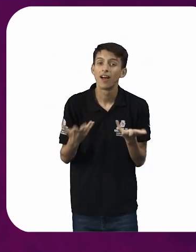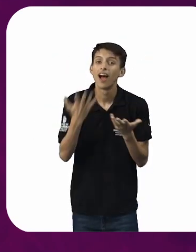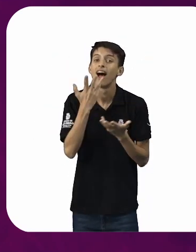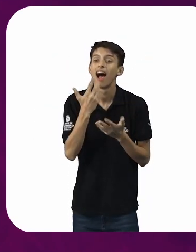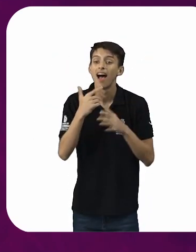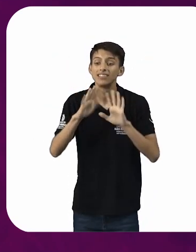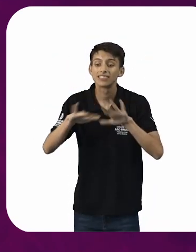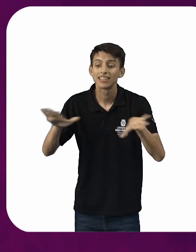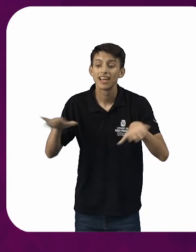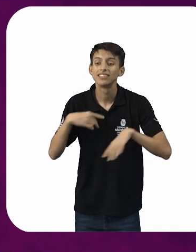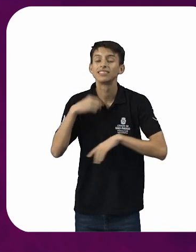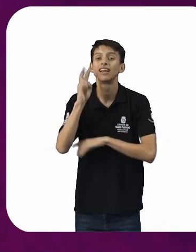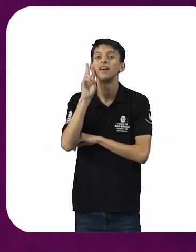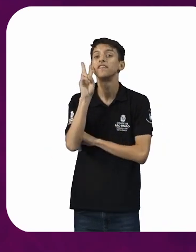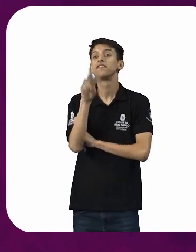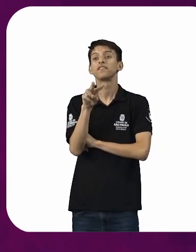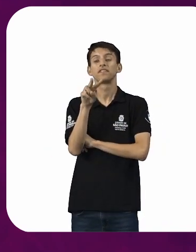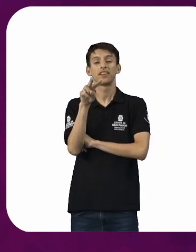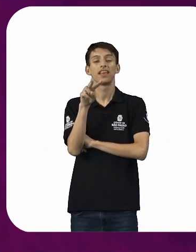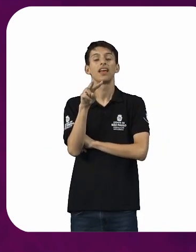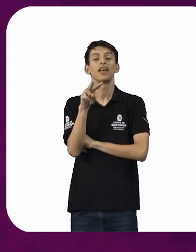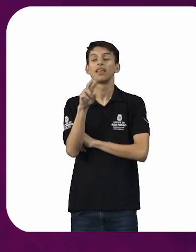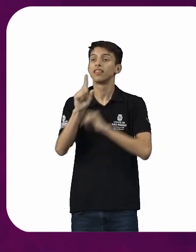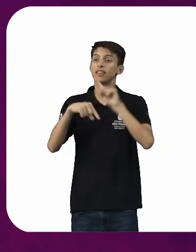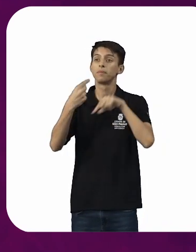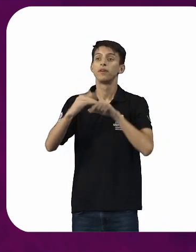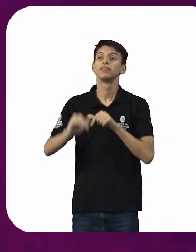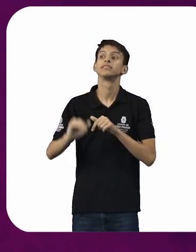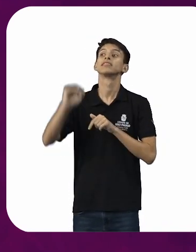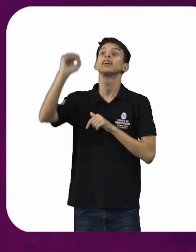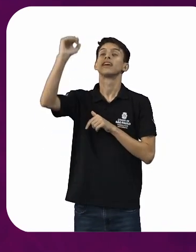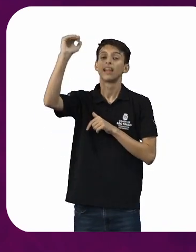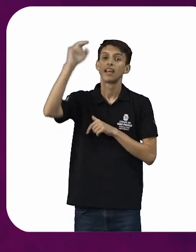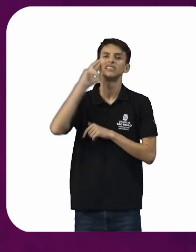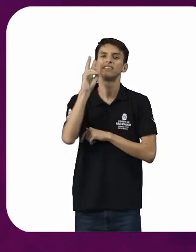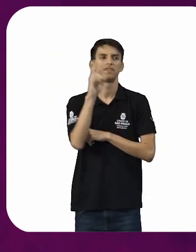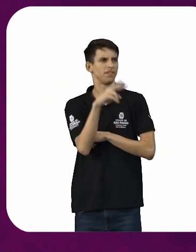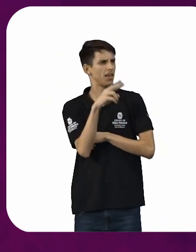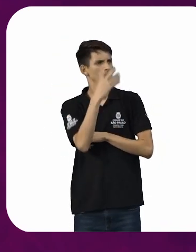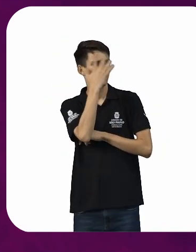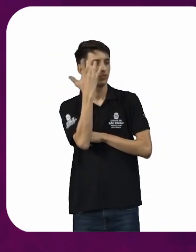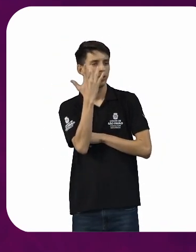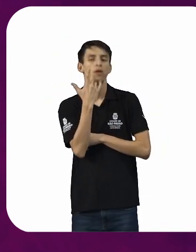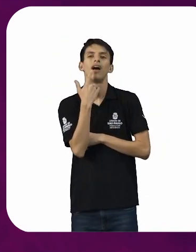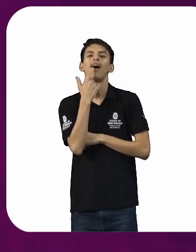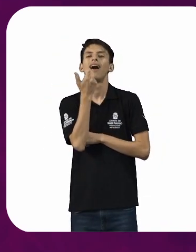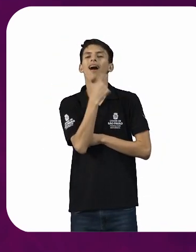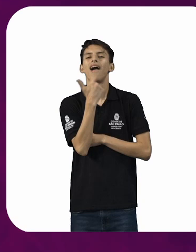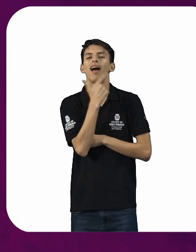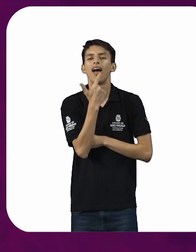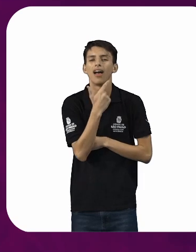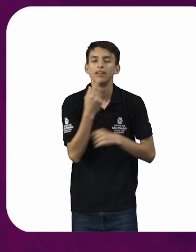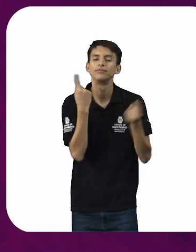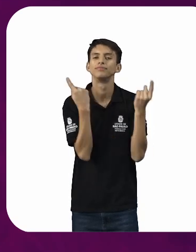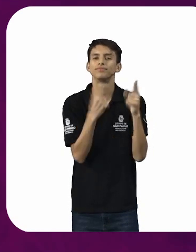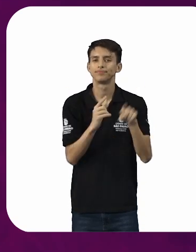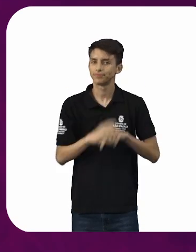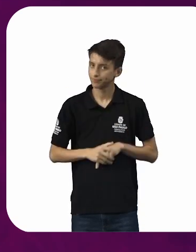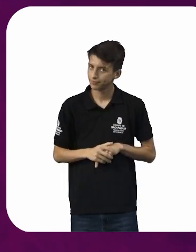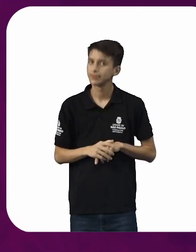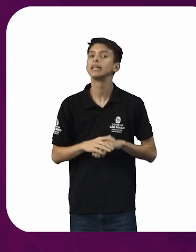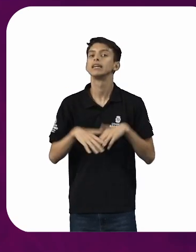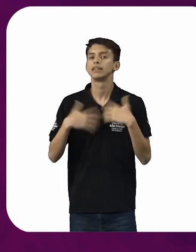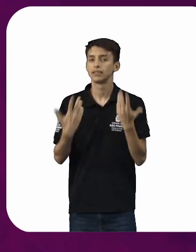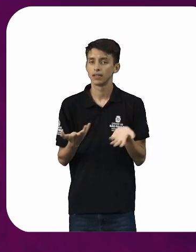devem ser respeitados nem valorizados. Então, o racismo recreativo ele é um tema extremamente importante porque ele